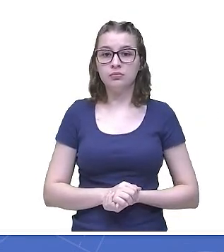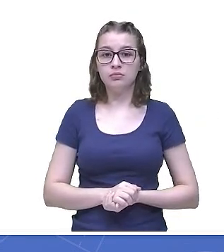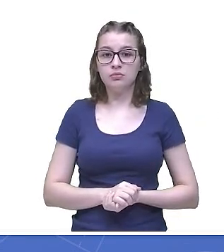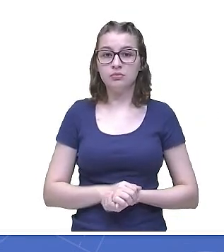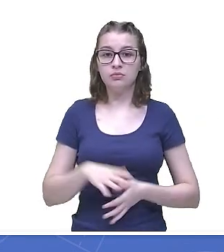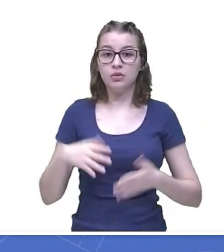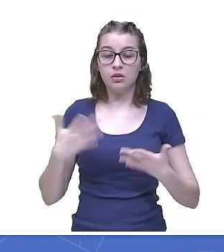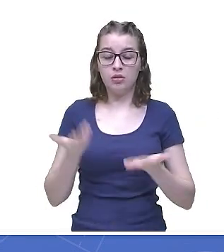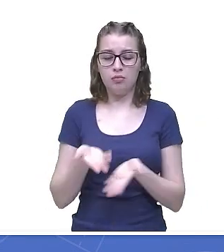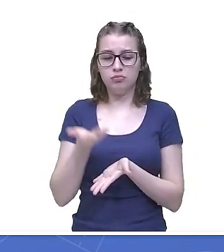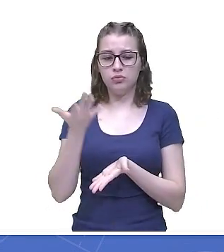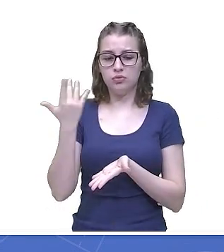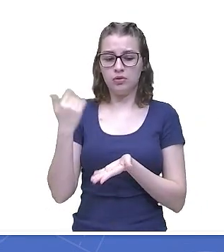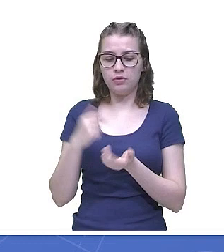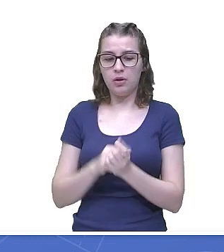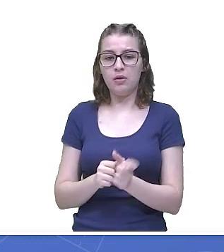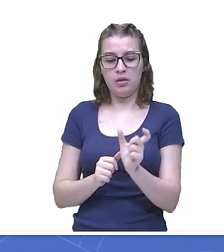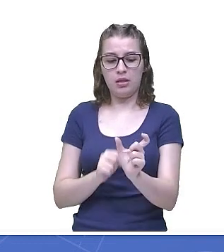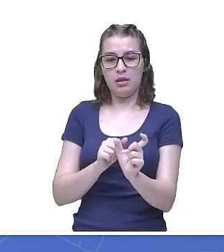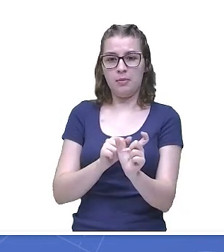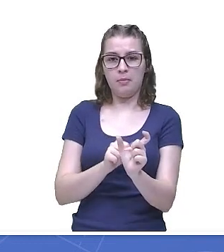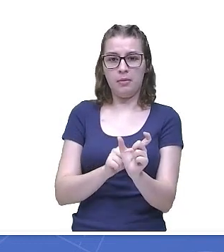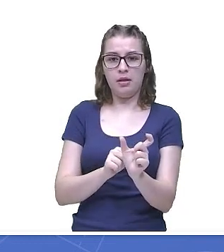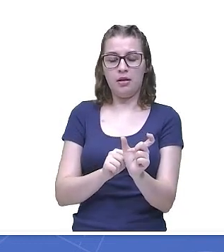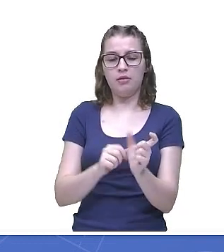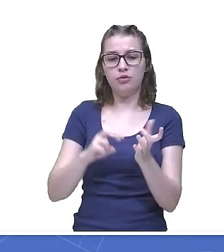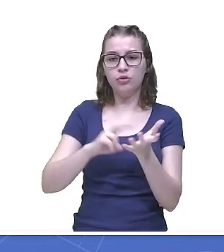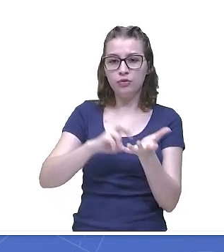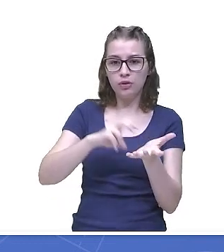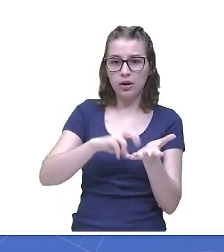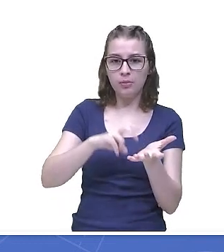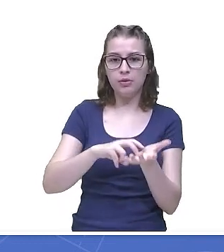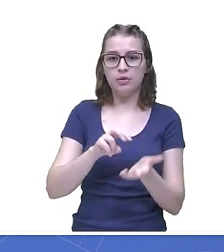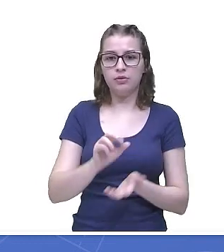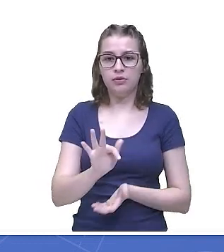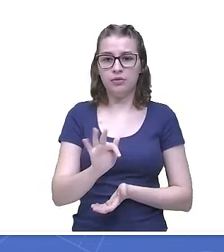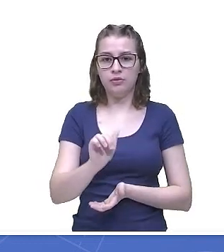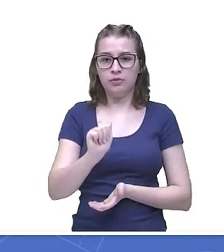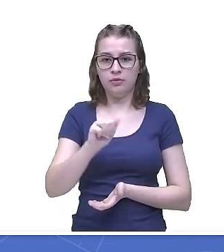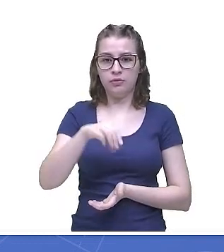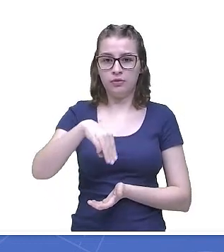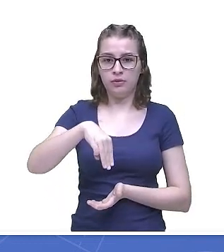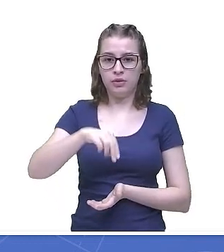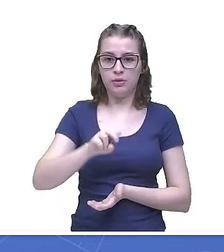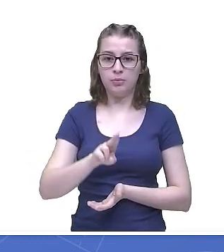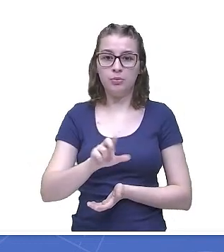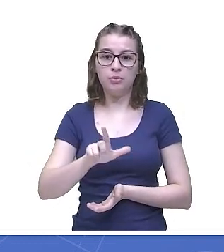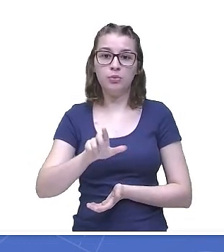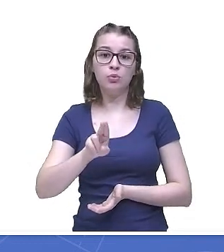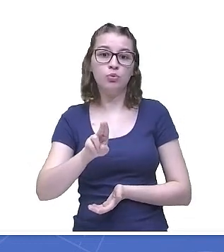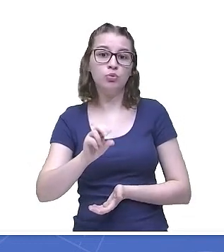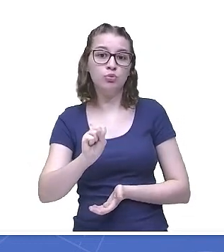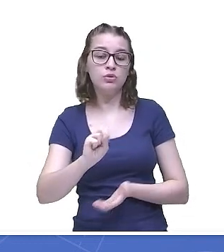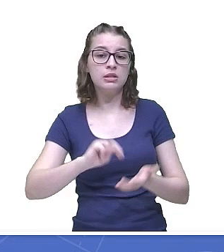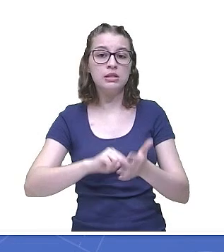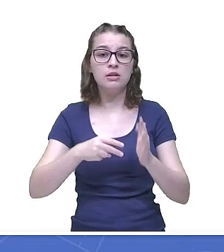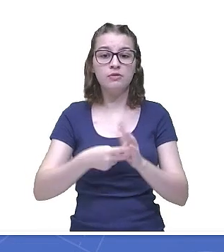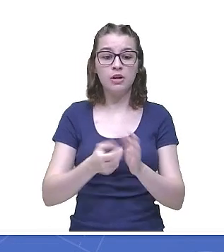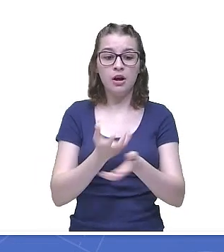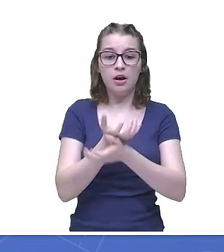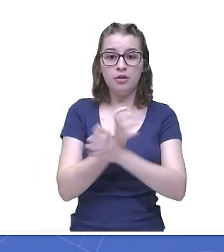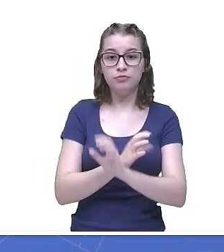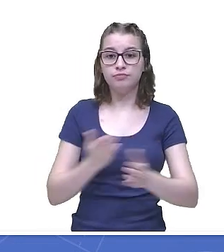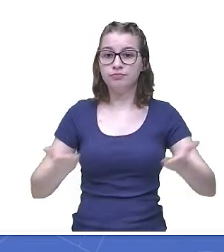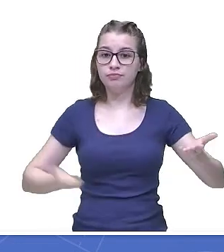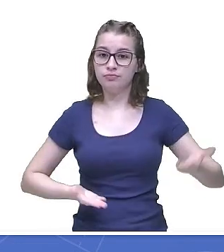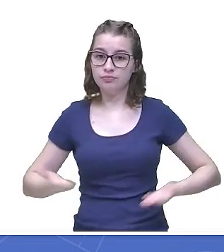no vocábulo famulus, né, do latim, e significa escravo, escravo doméstico. Então,